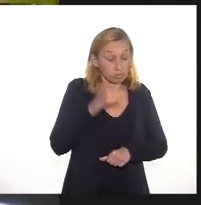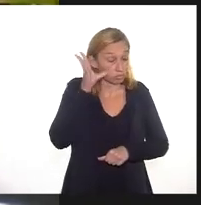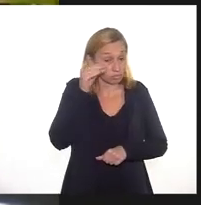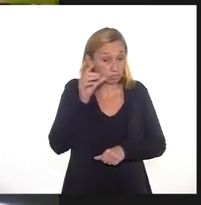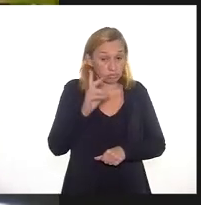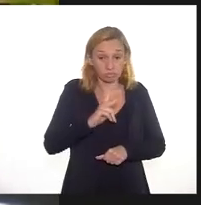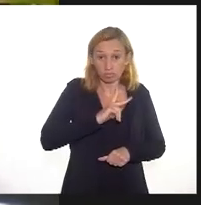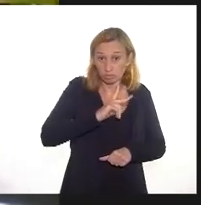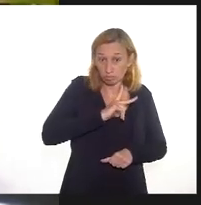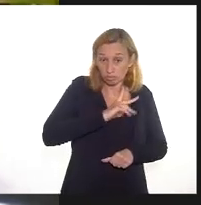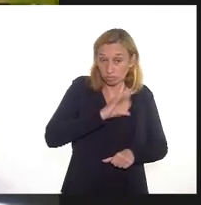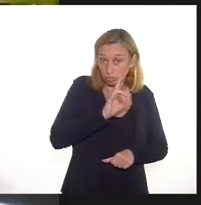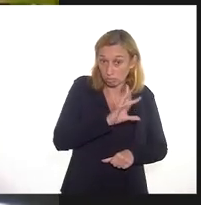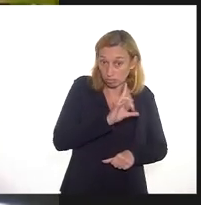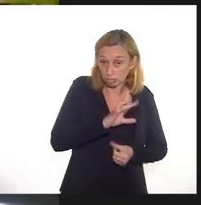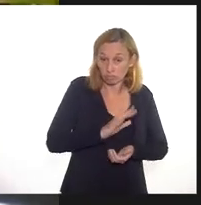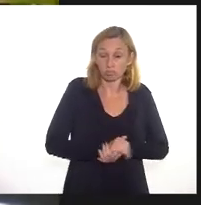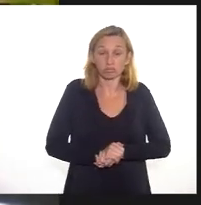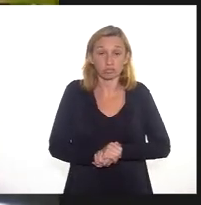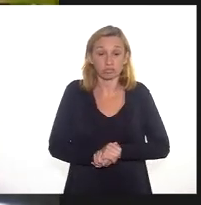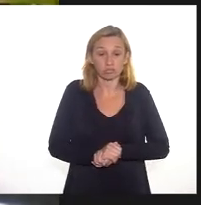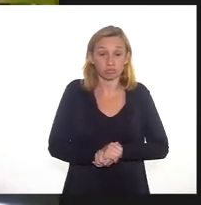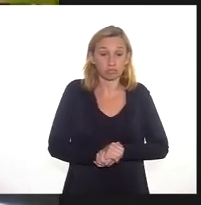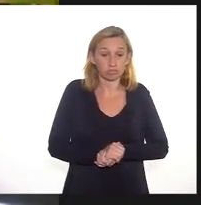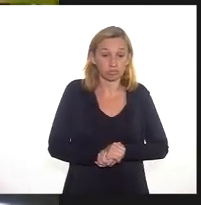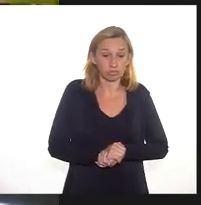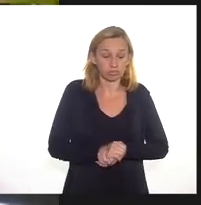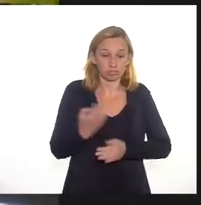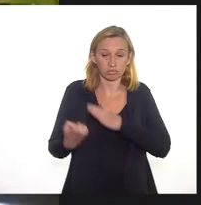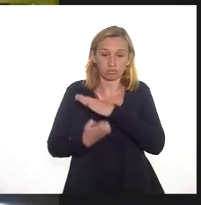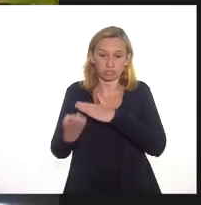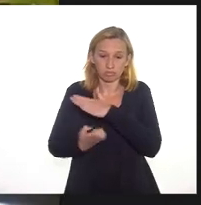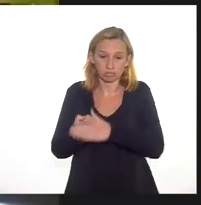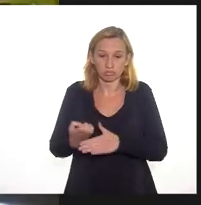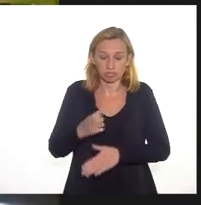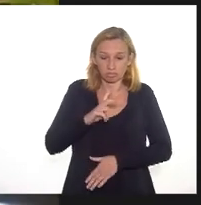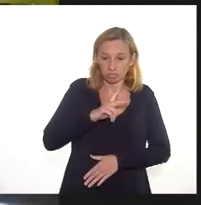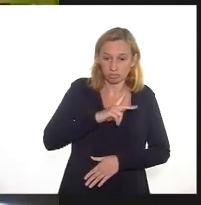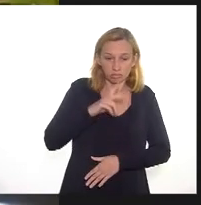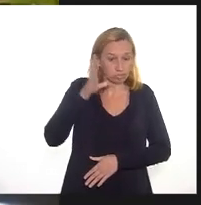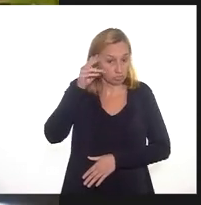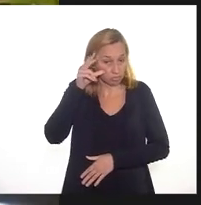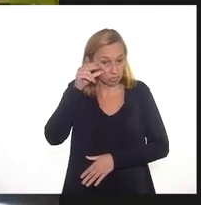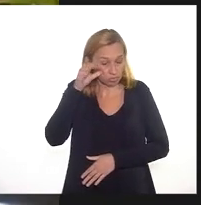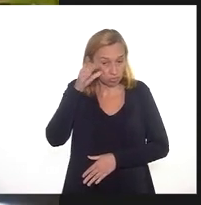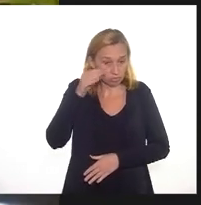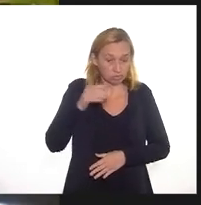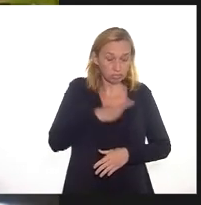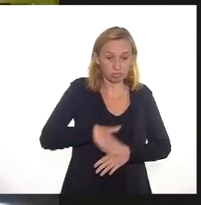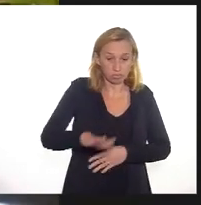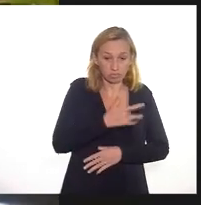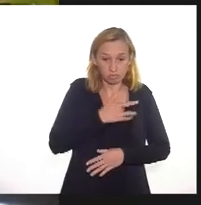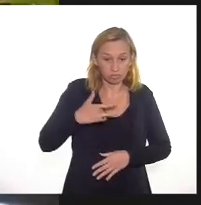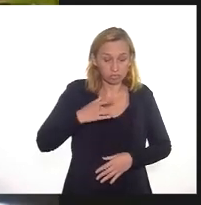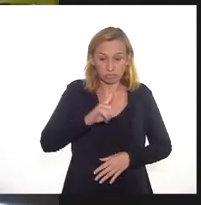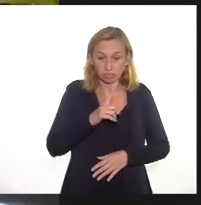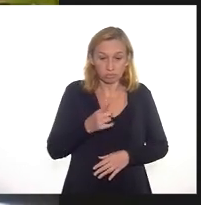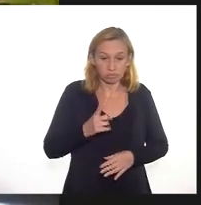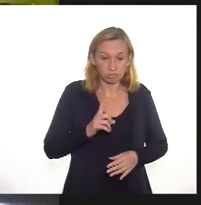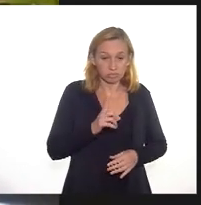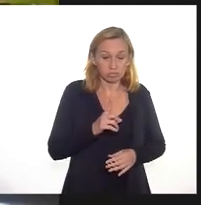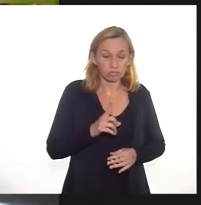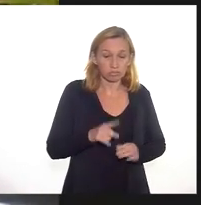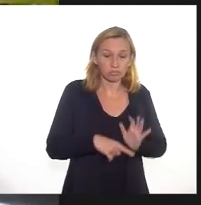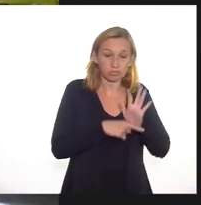interesses privados, em interesses empresariais do campo da saúde, e não o fortalecimento da